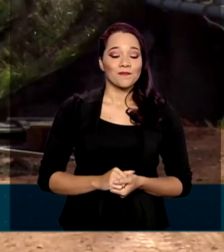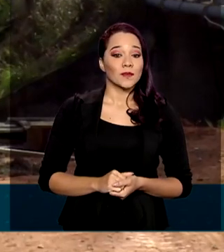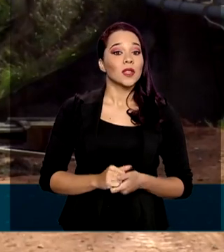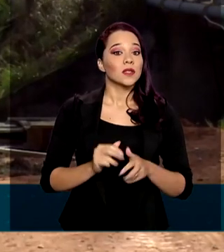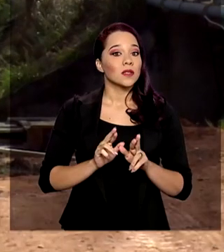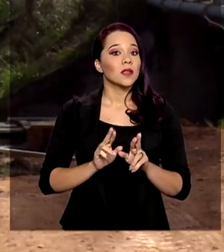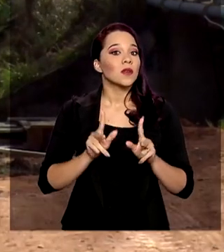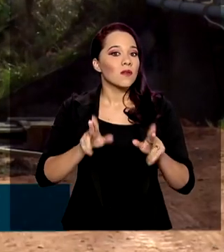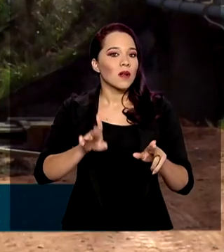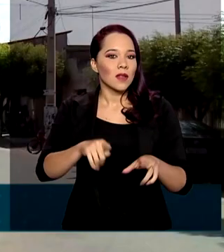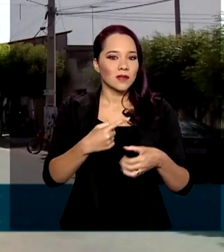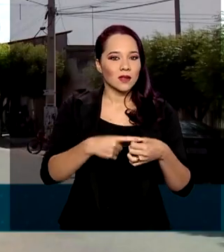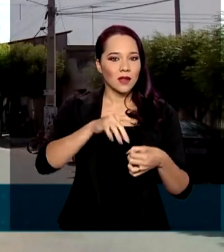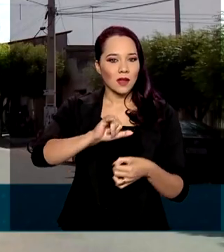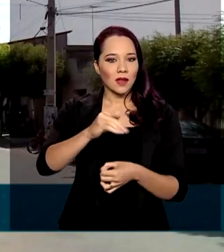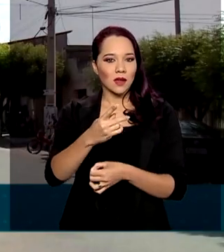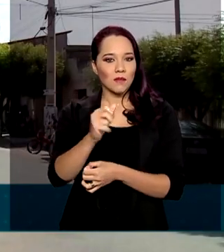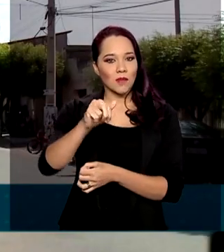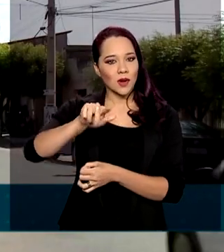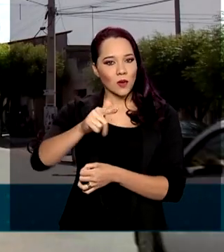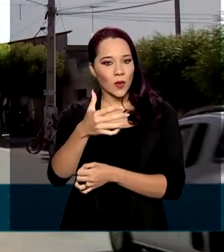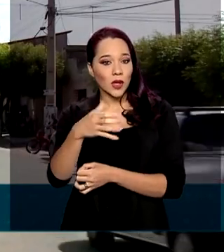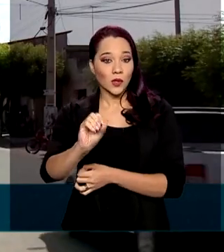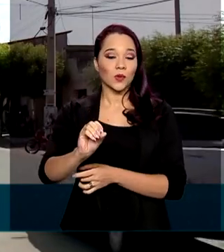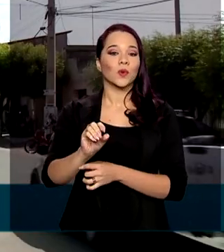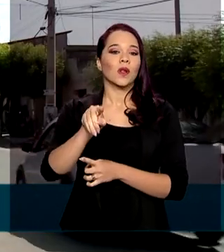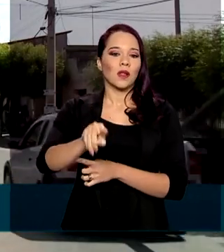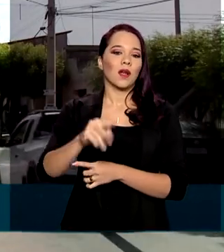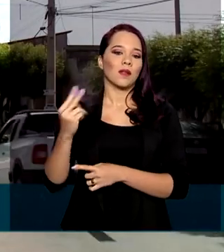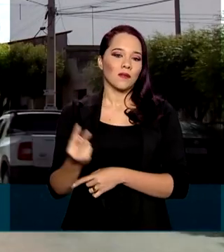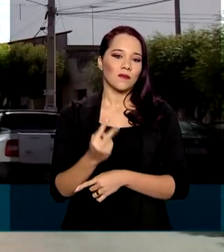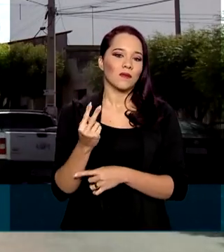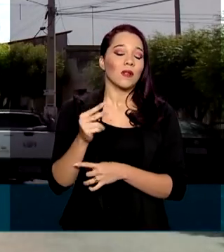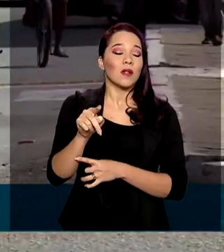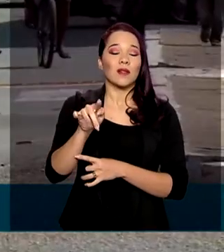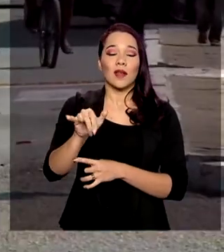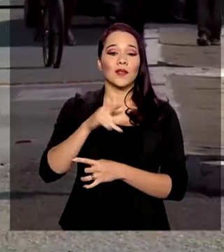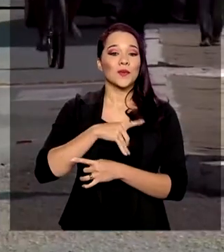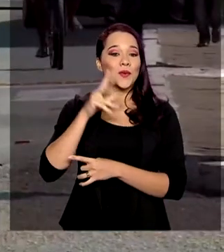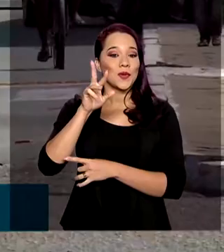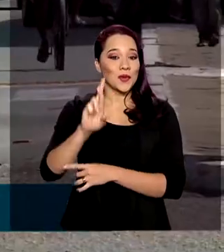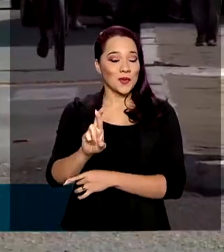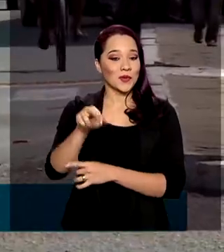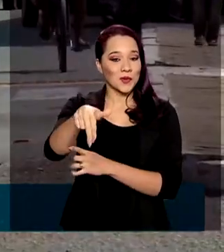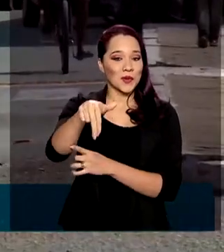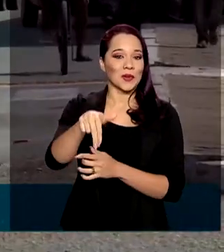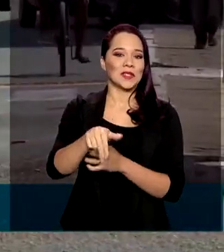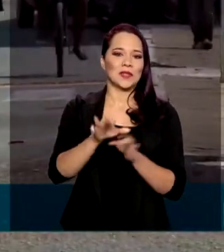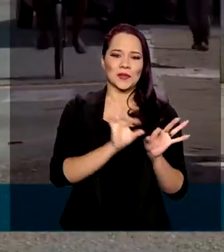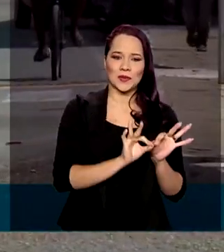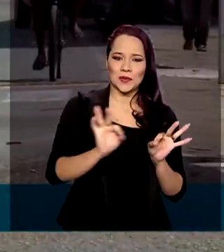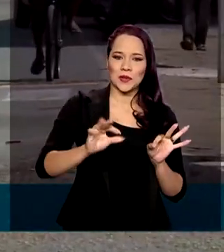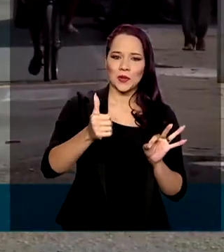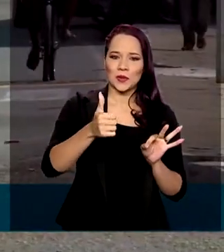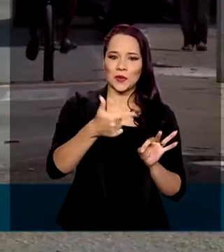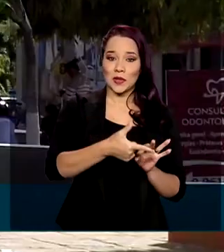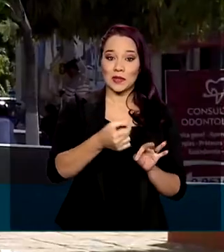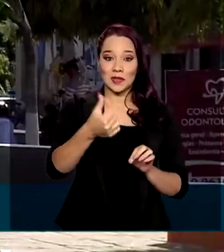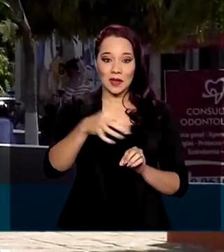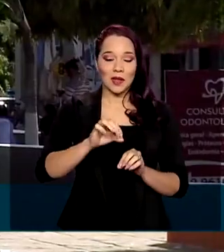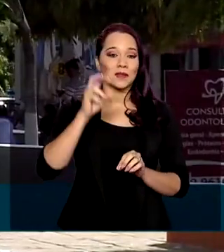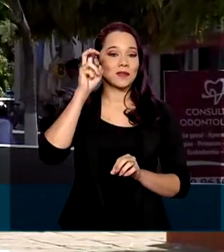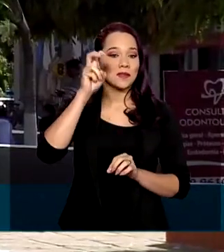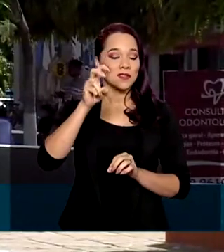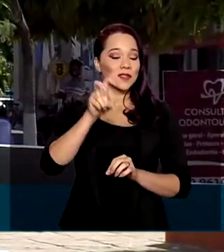em Ipanguassu, município da região do Vale do Açú, no Rio Grande do Norte, distante 210 quilômetros de Natal.